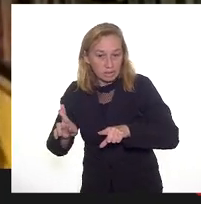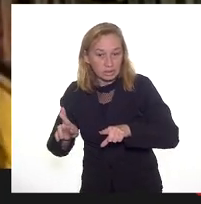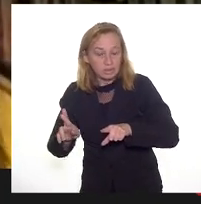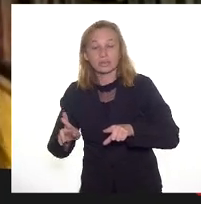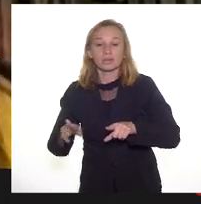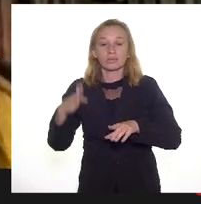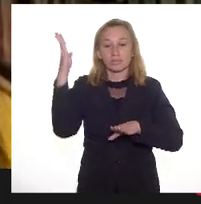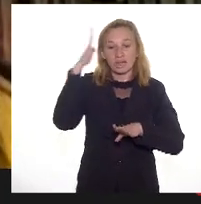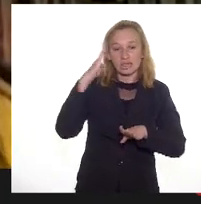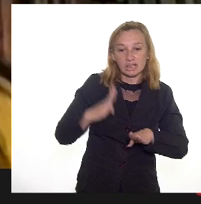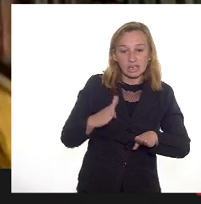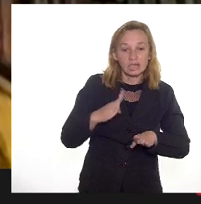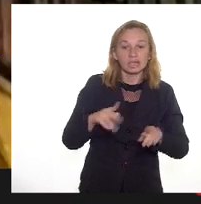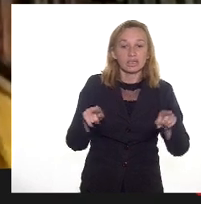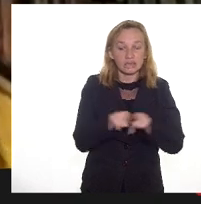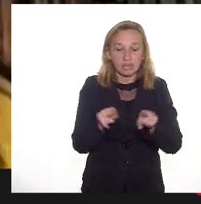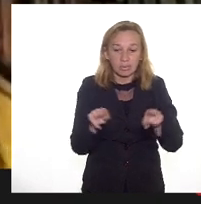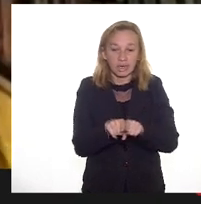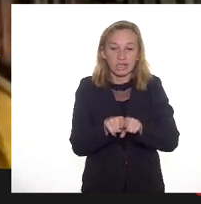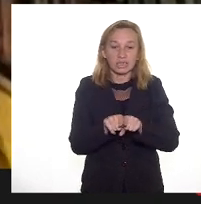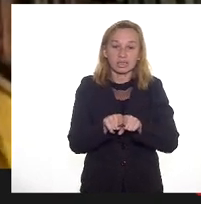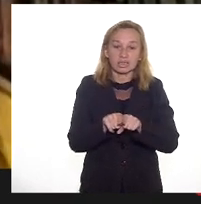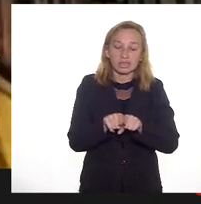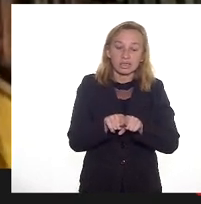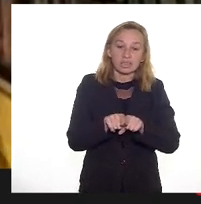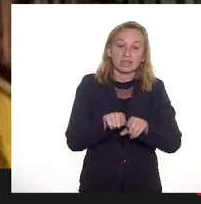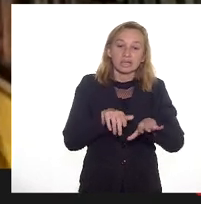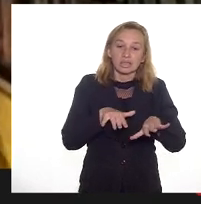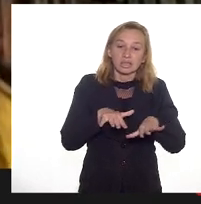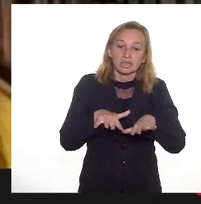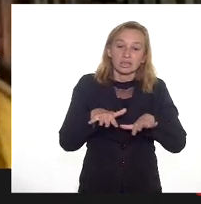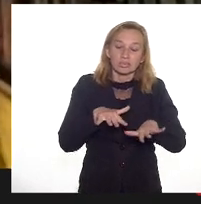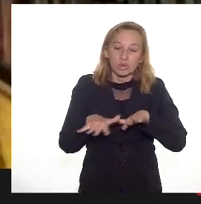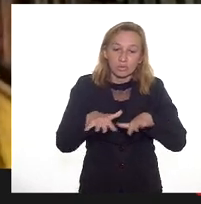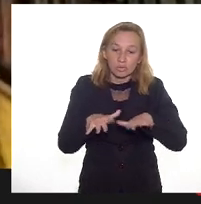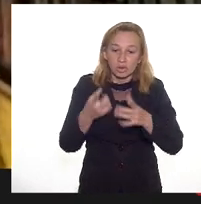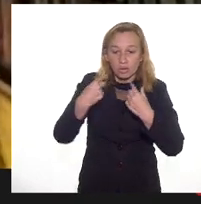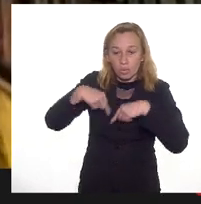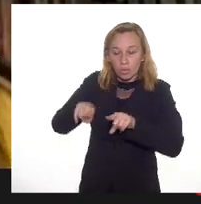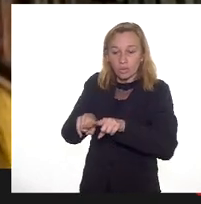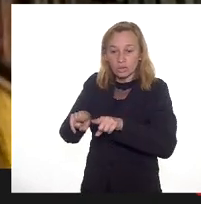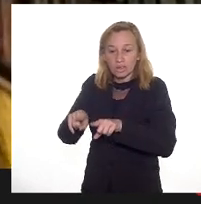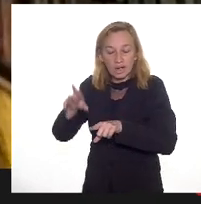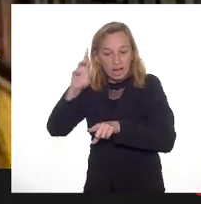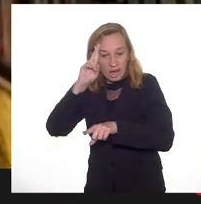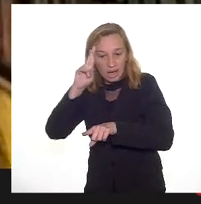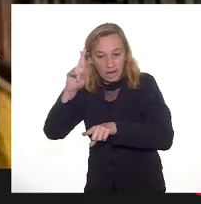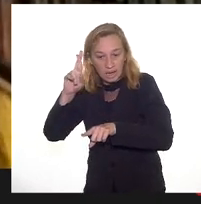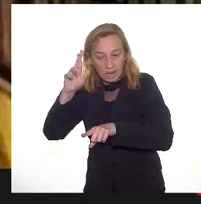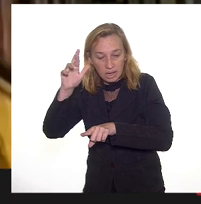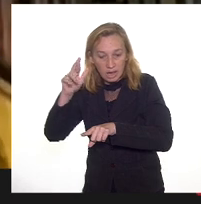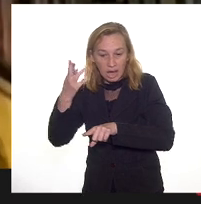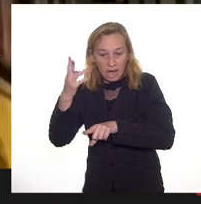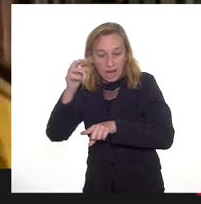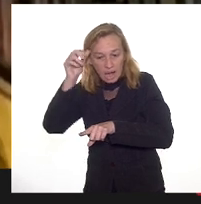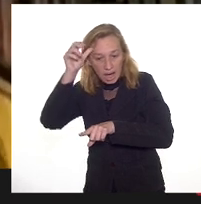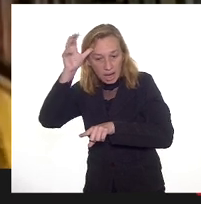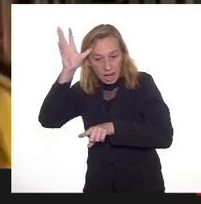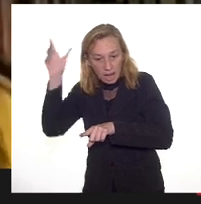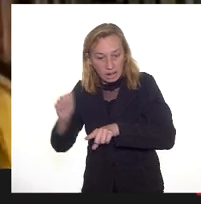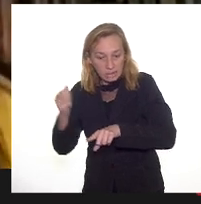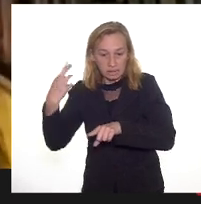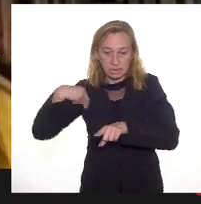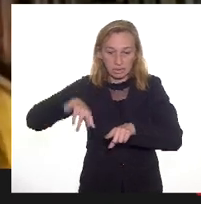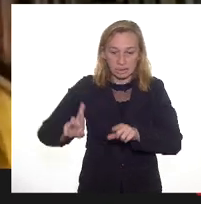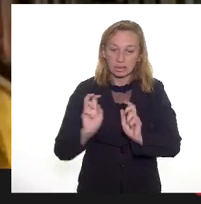afro-brasileiras, como também das manifestações de matrizes africanas da cultura popular, como o jongo e a capoeira,